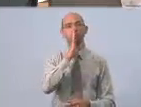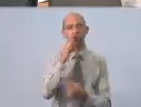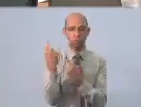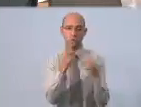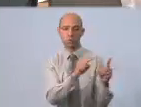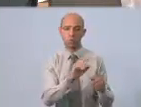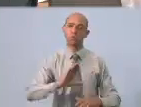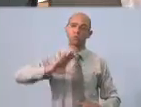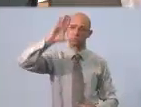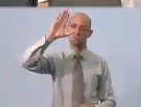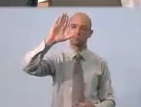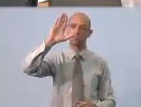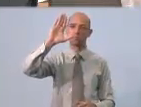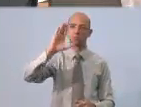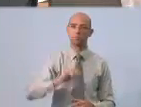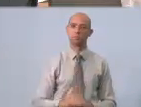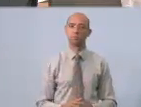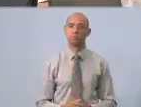contrários se manifestem.